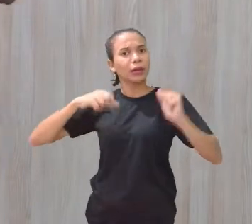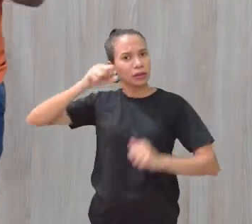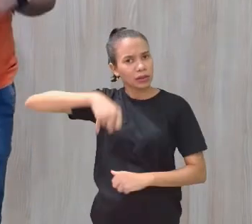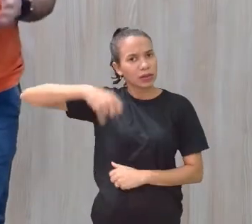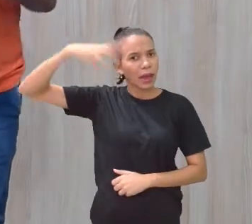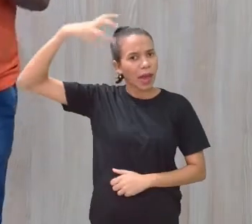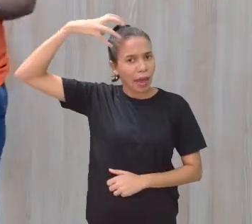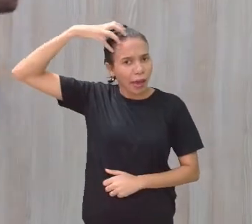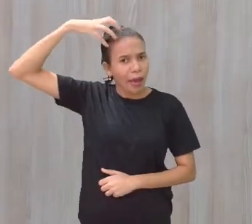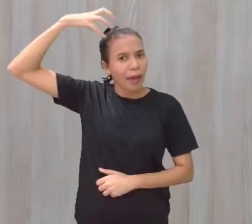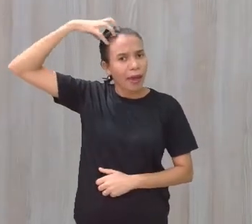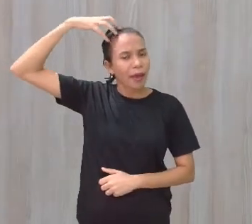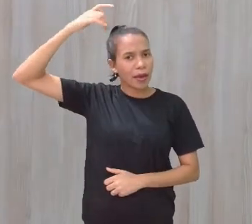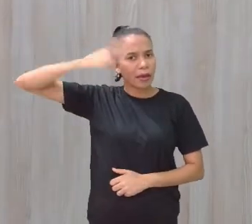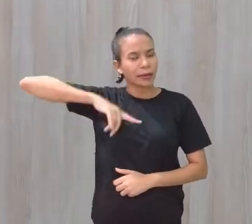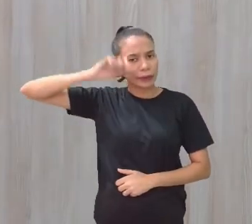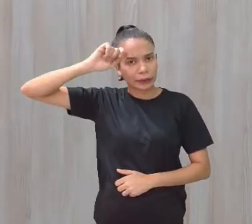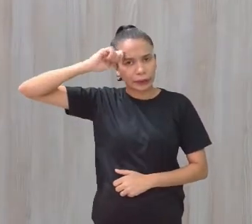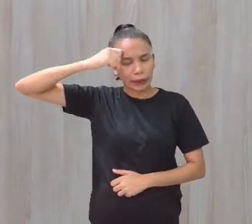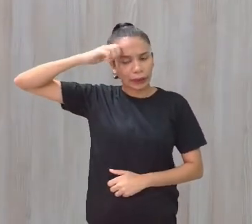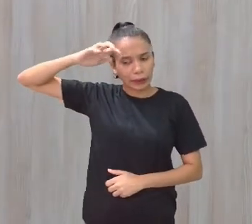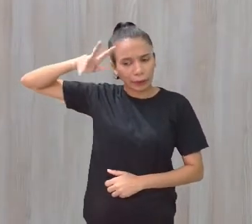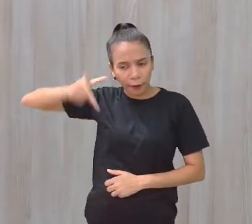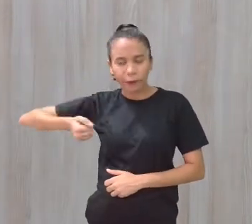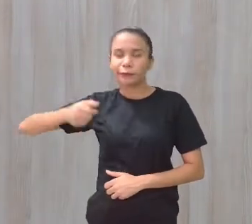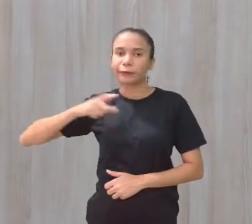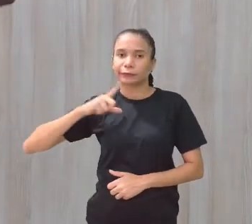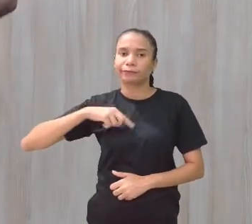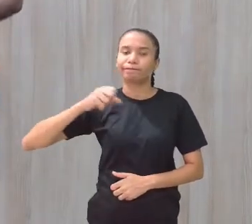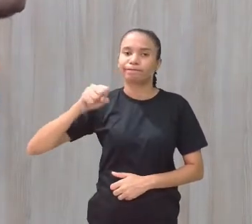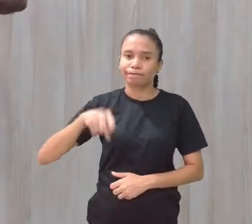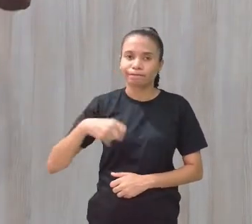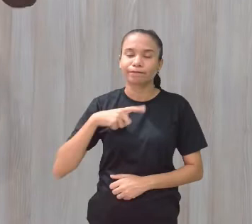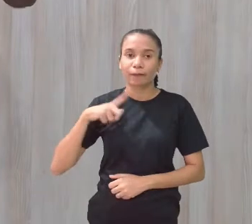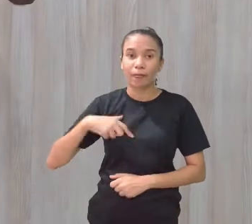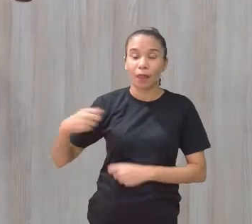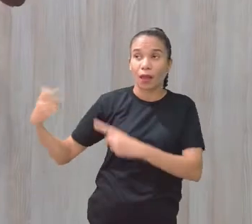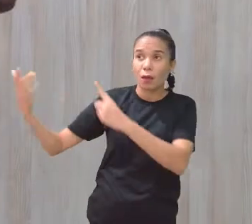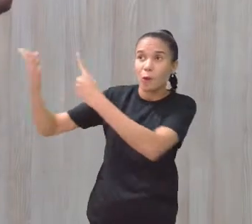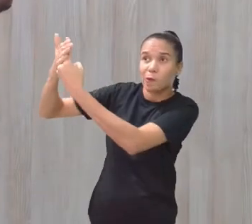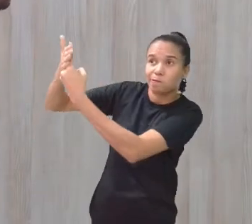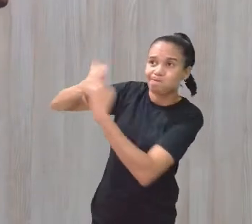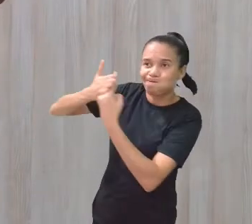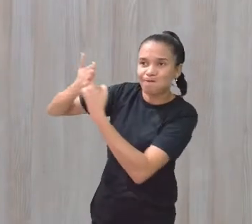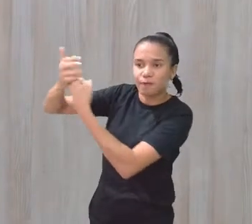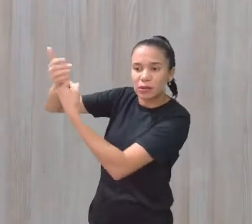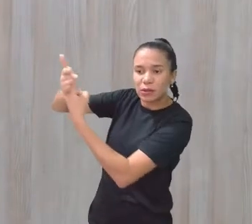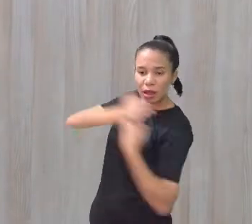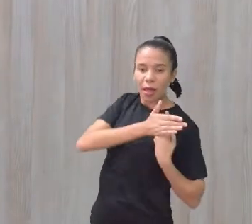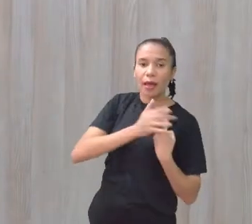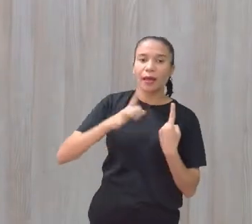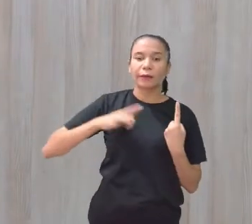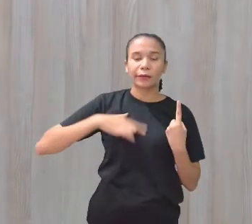ali reis e rainhas africanos, que foram presos, né, escravizados, né, e tirados de sua terra